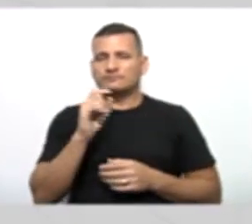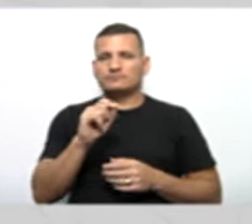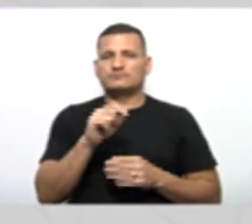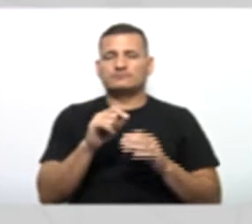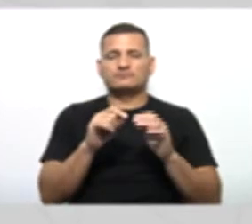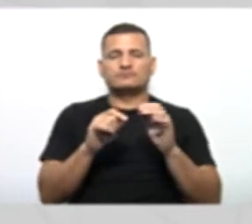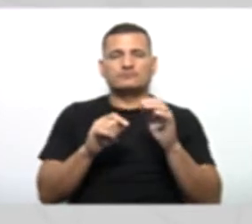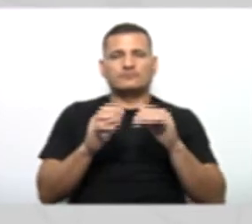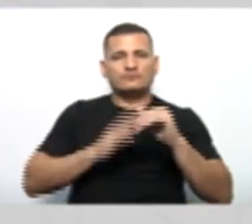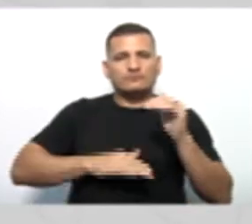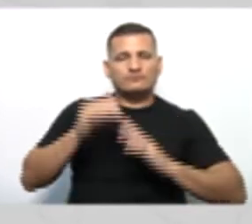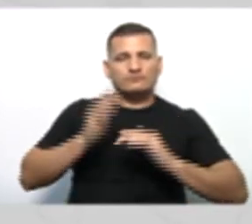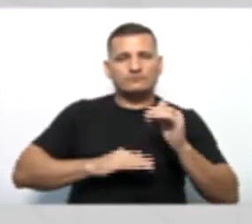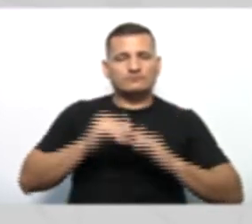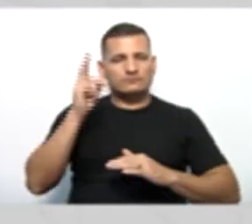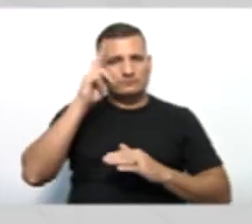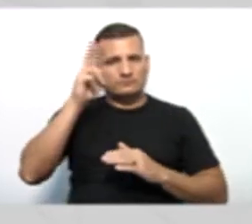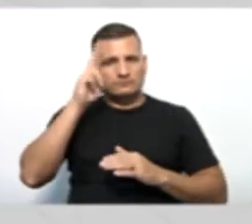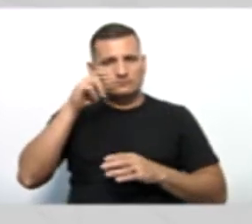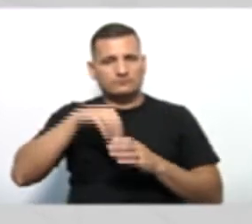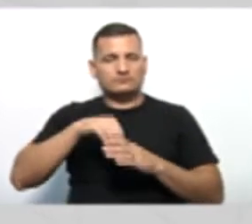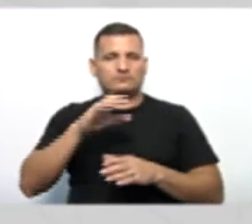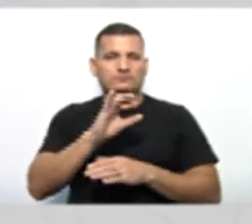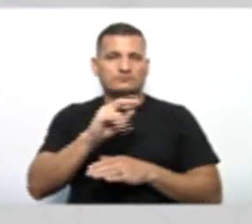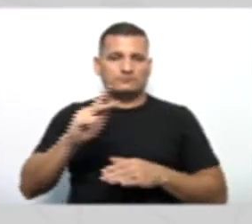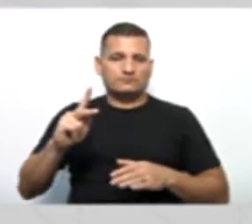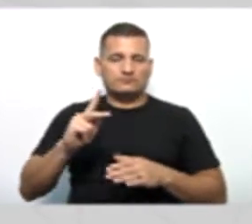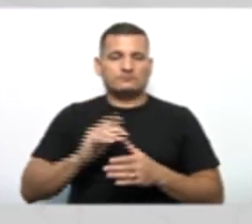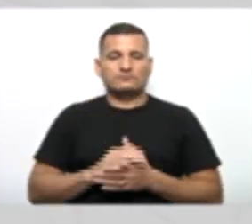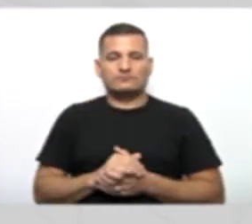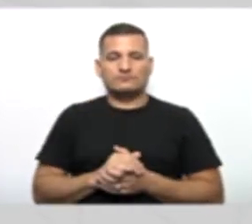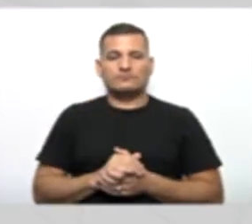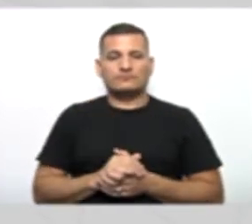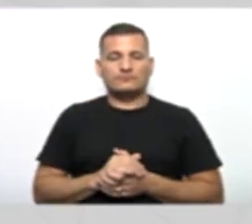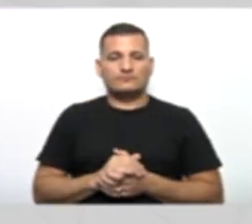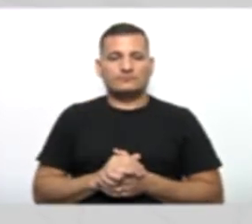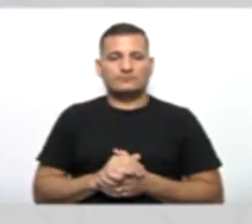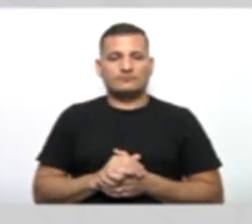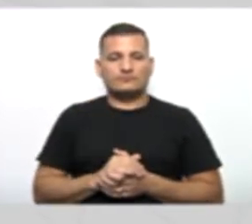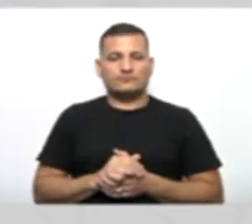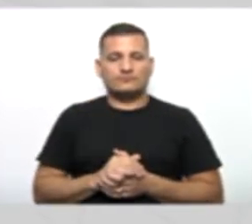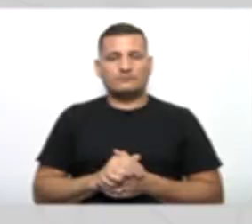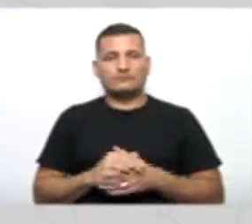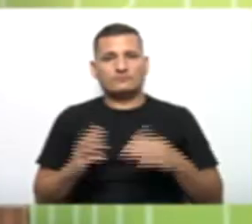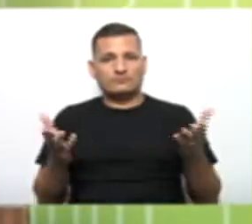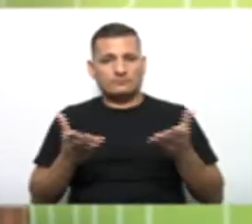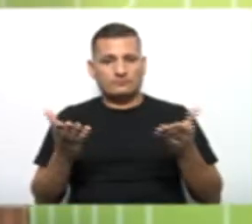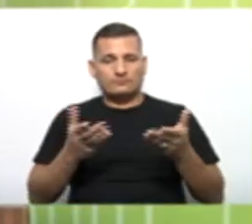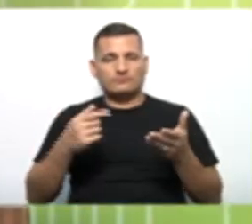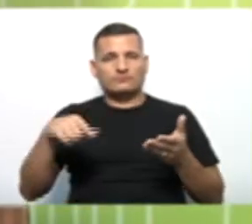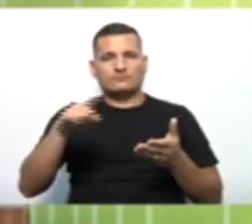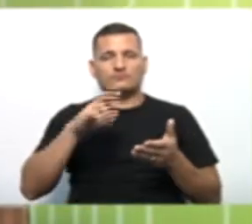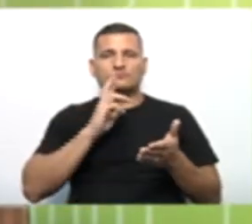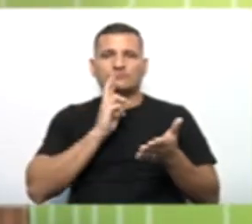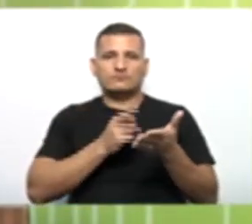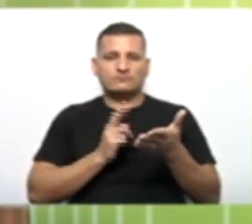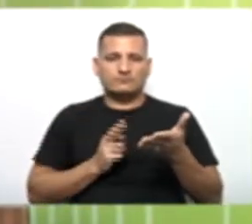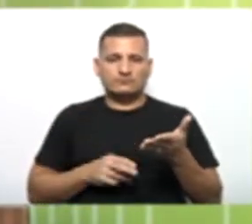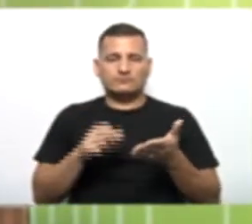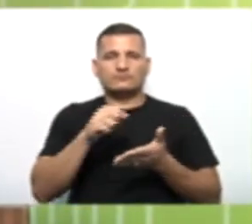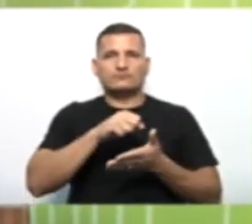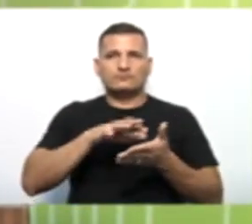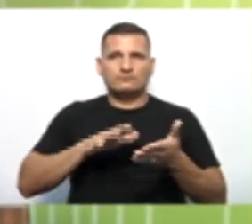da reputação profissional dentro de uma cooperativa agora vocês alunos vão responder a atividade